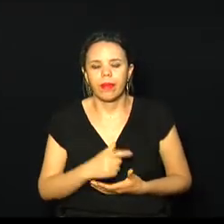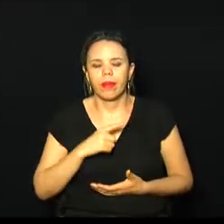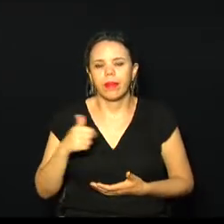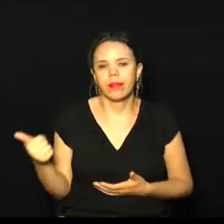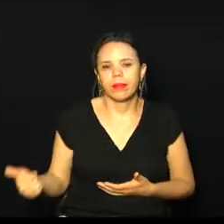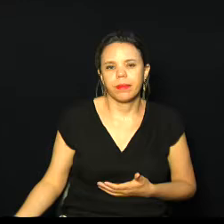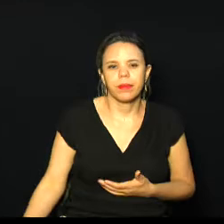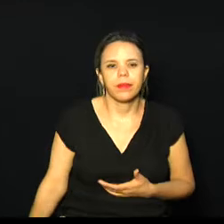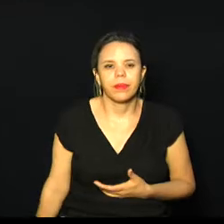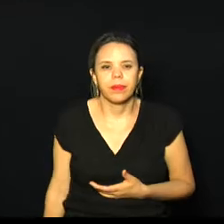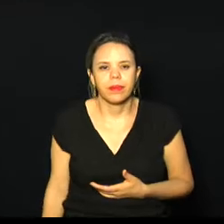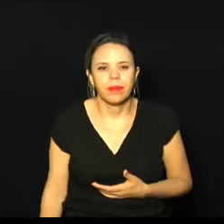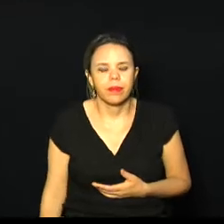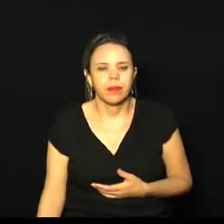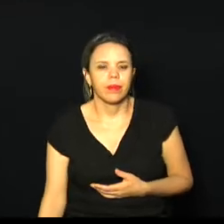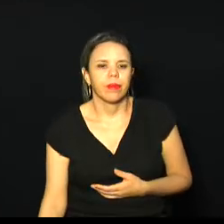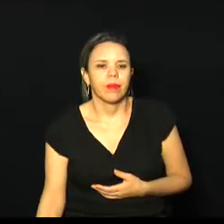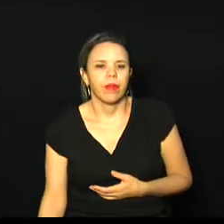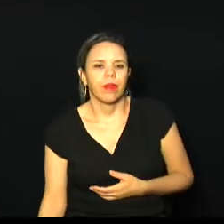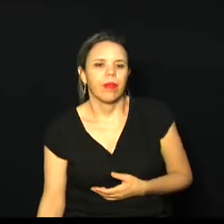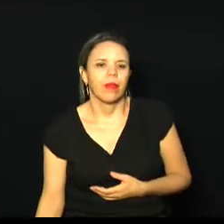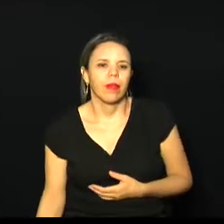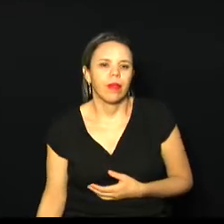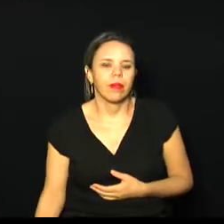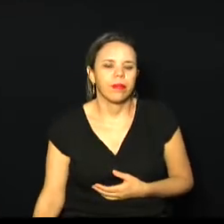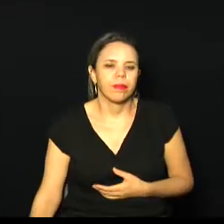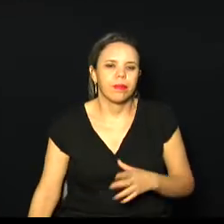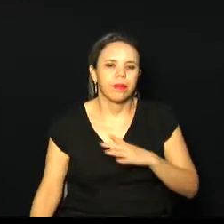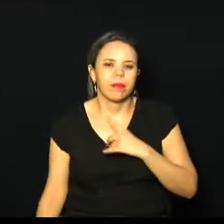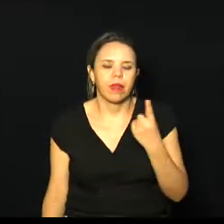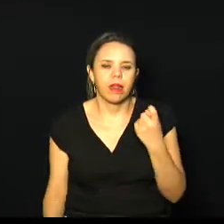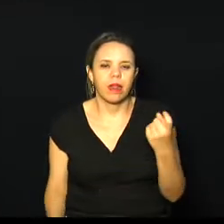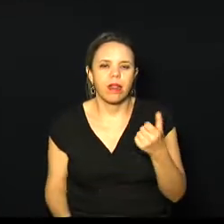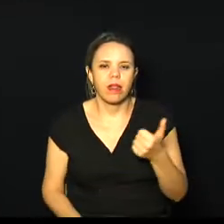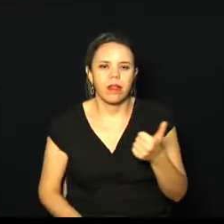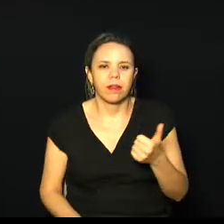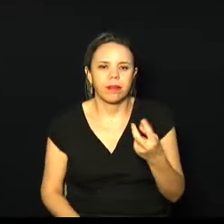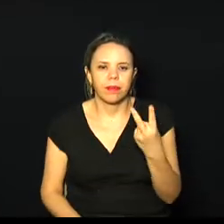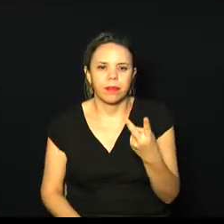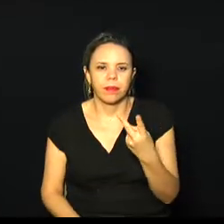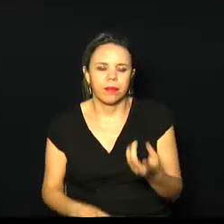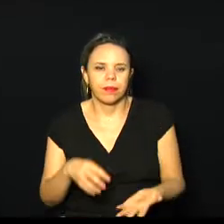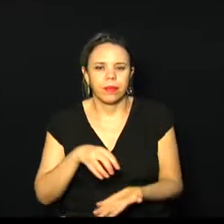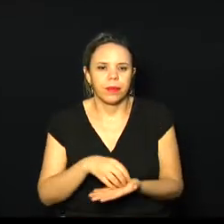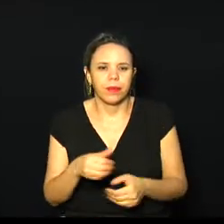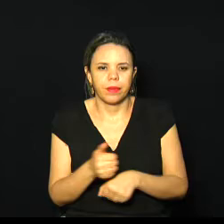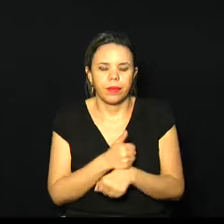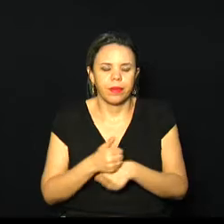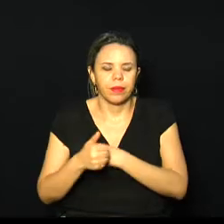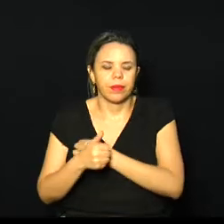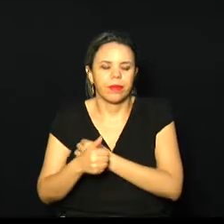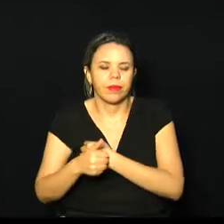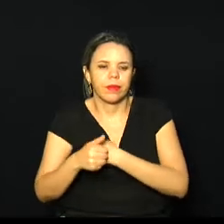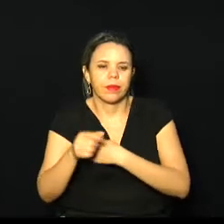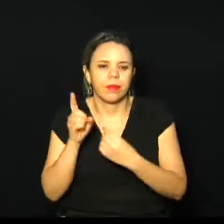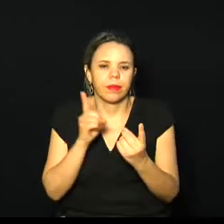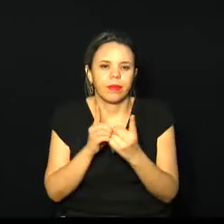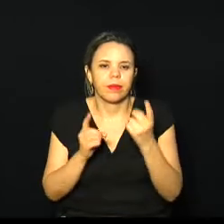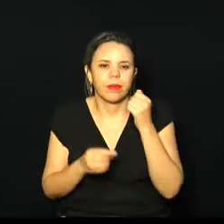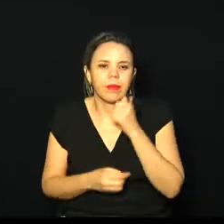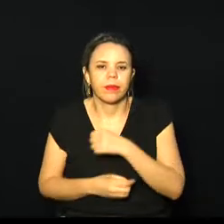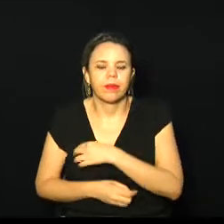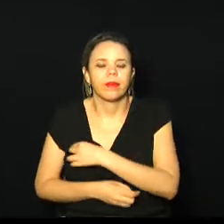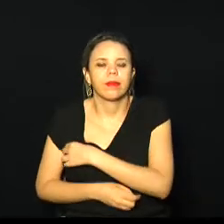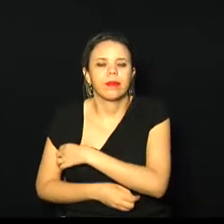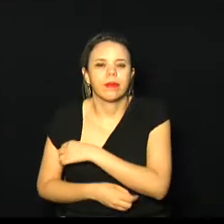primeira, no interior aqui, eu acho que é a única ou a primeira a ter 2 delegacias especializadas no atendimento à mulher.